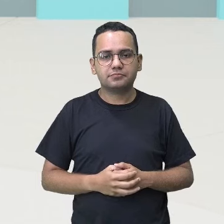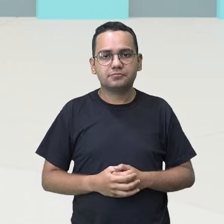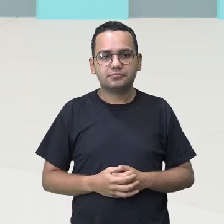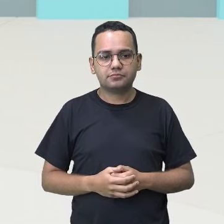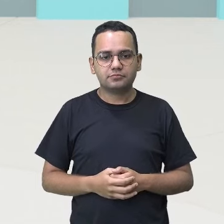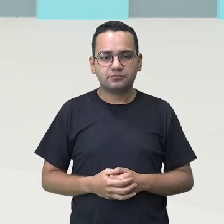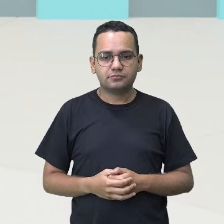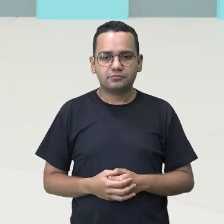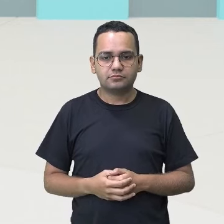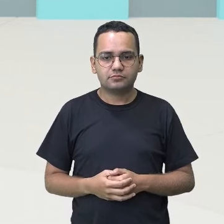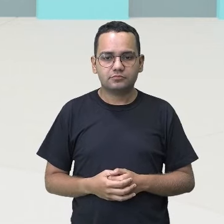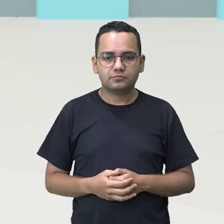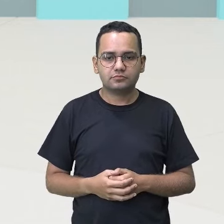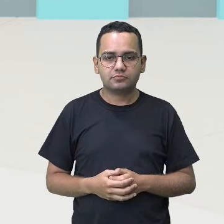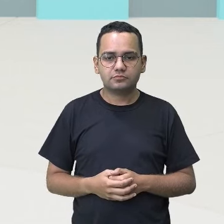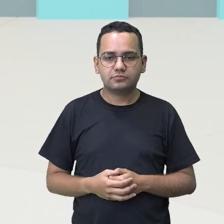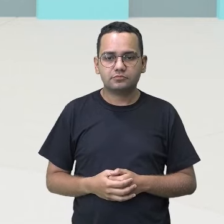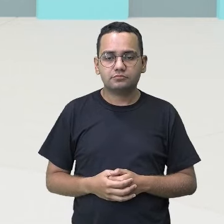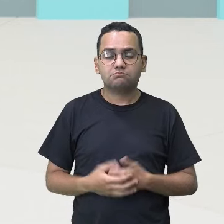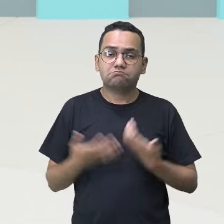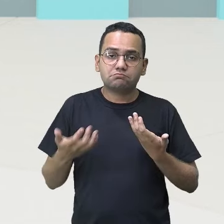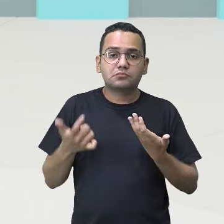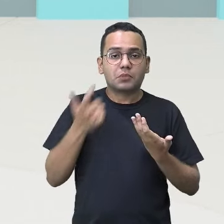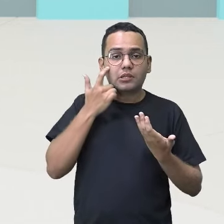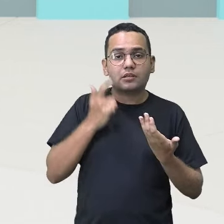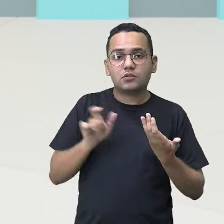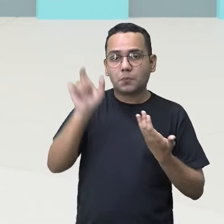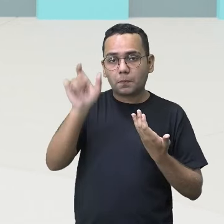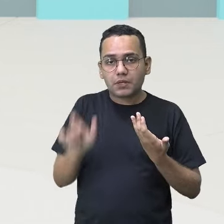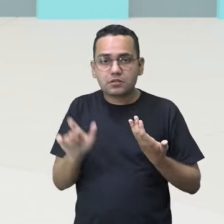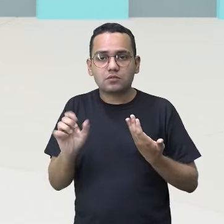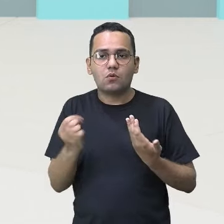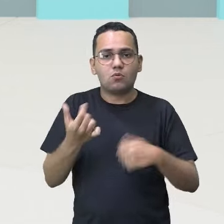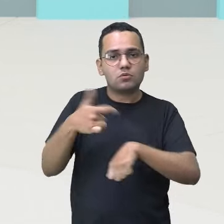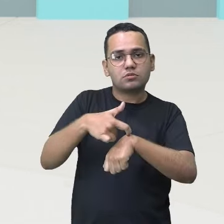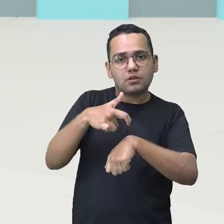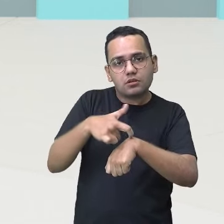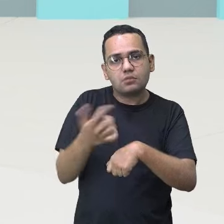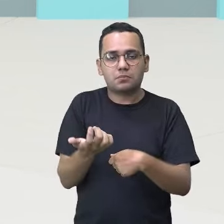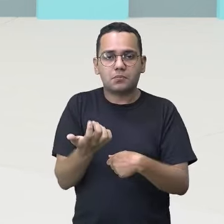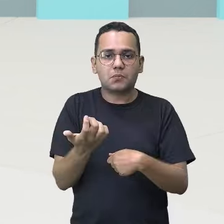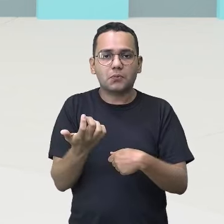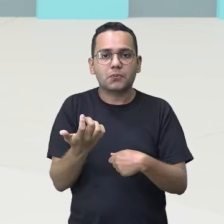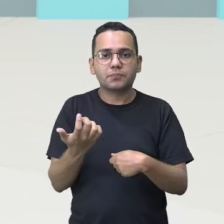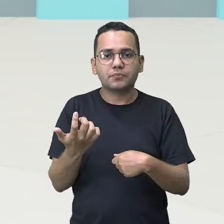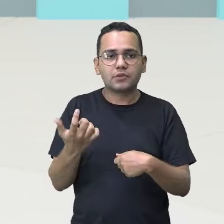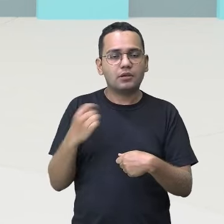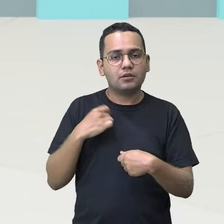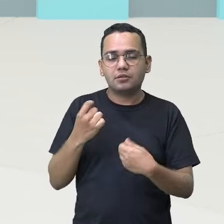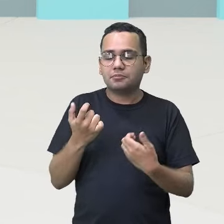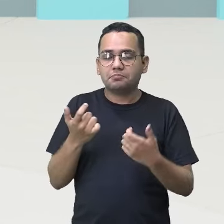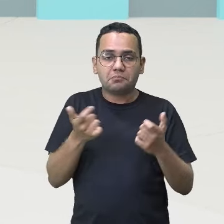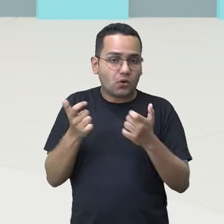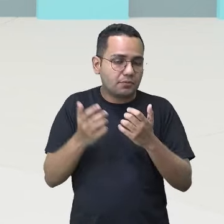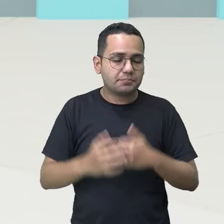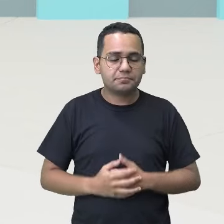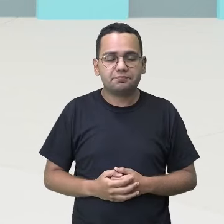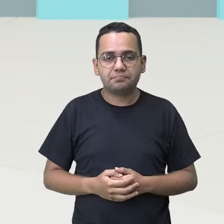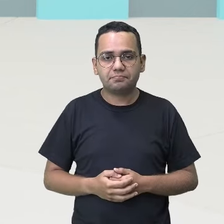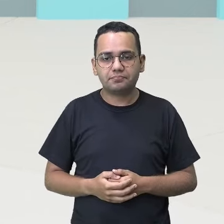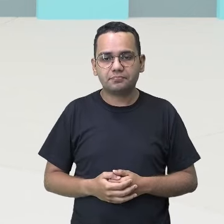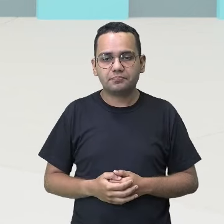ante vai expressar uma ideia de pessoa vai expressar uma ideia de tempo vai expressar uma ideia de moda então todas essas